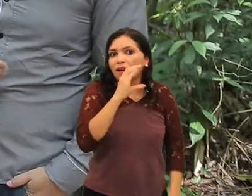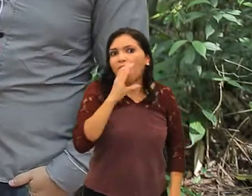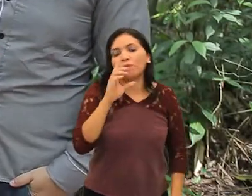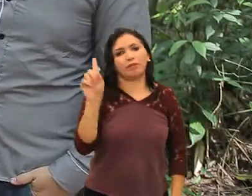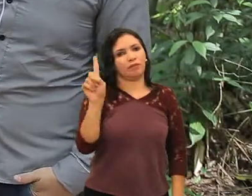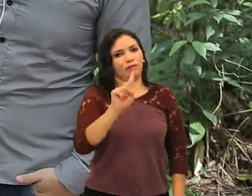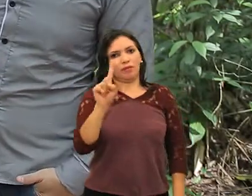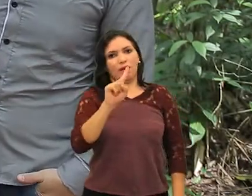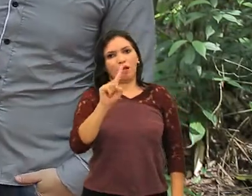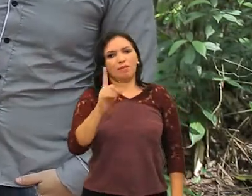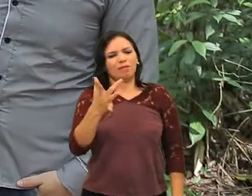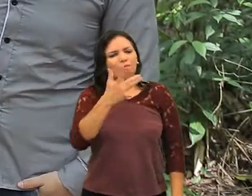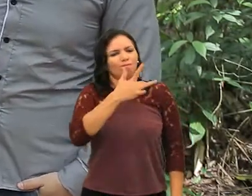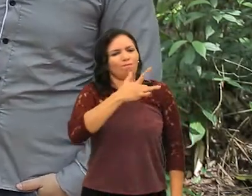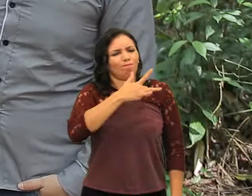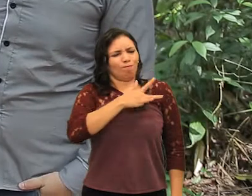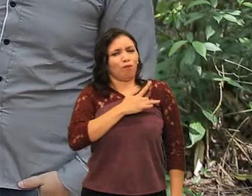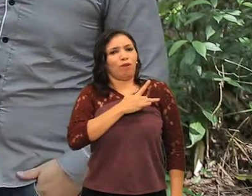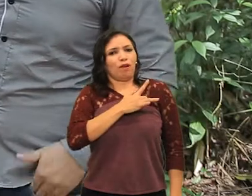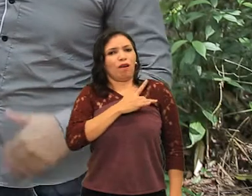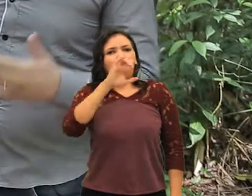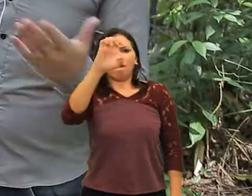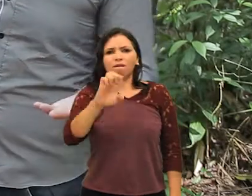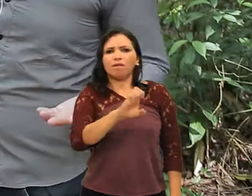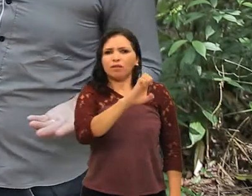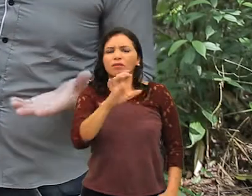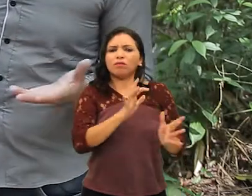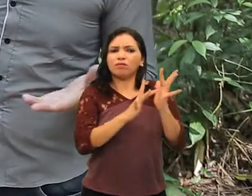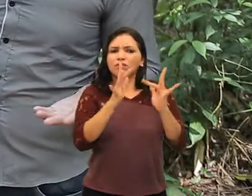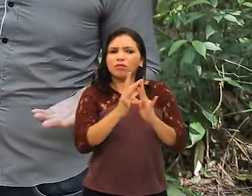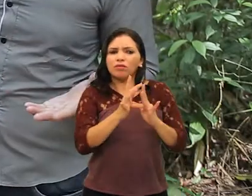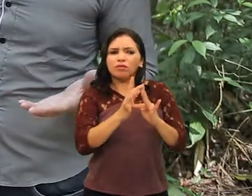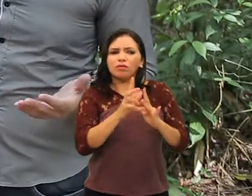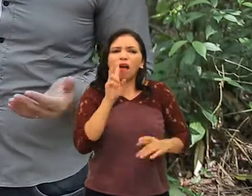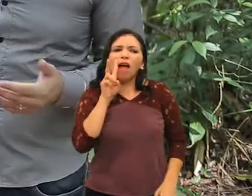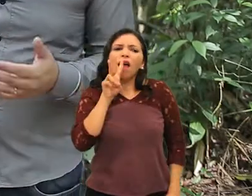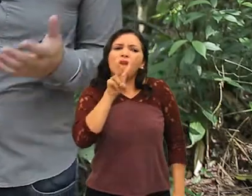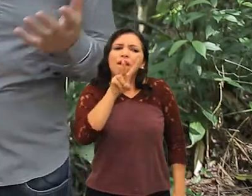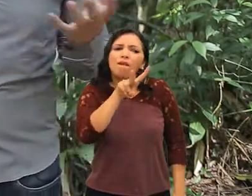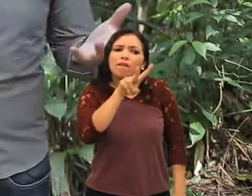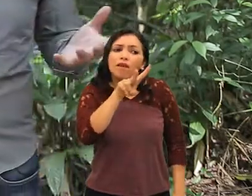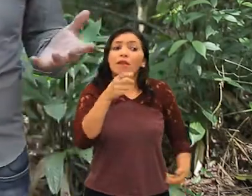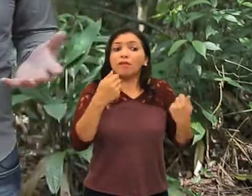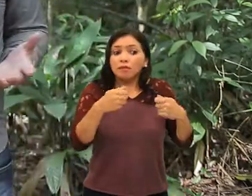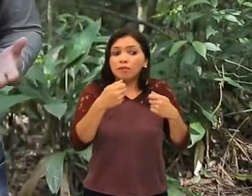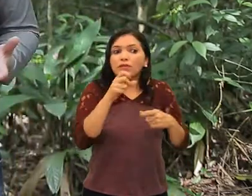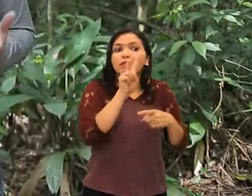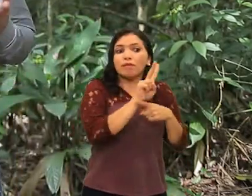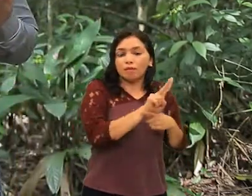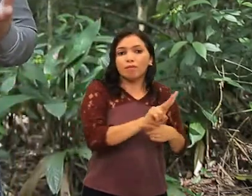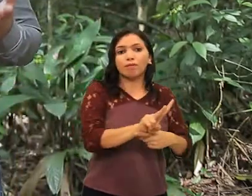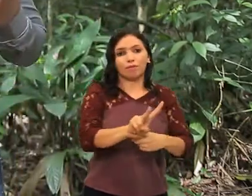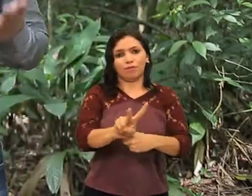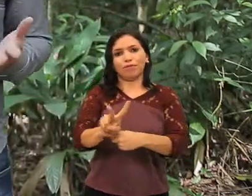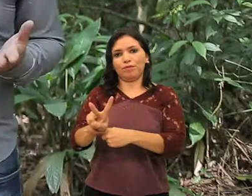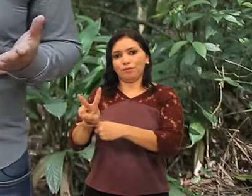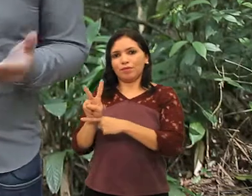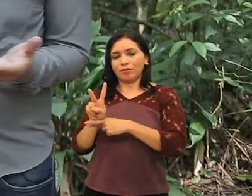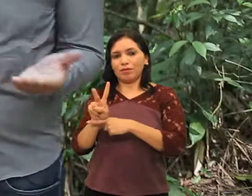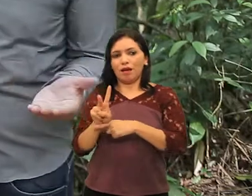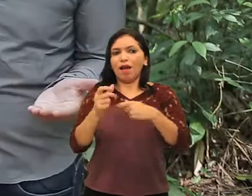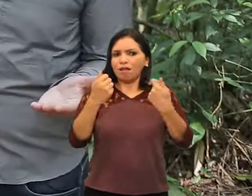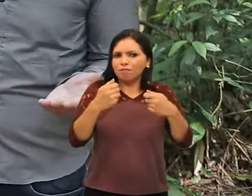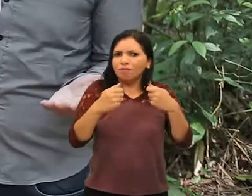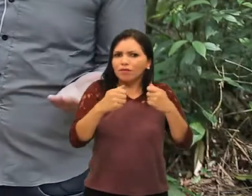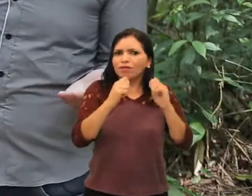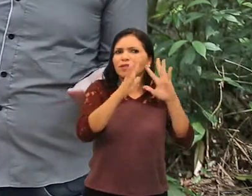gente precisa ser tocado, sim, pelo Evangelho de Jesus e enxergar esse cuidado com a criação como uma obrigação e dever de todos. E